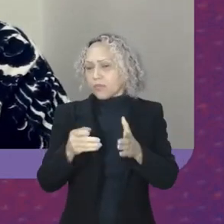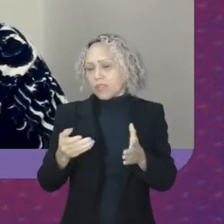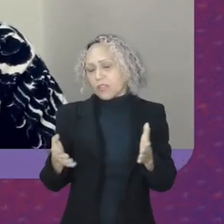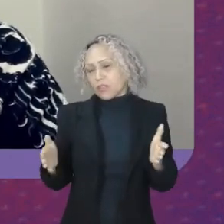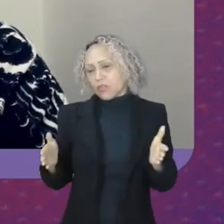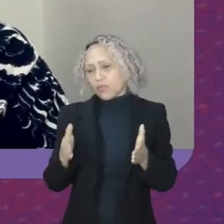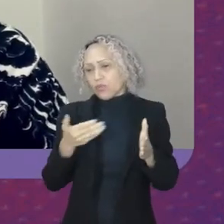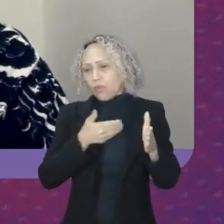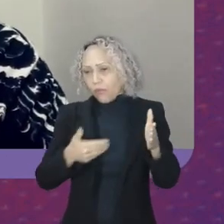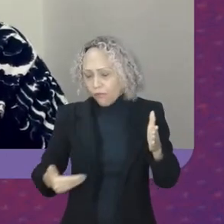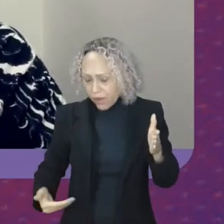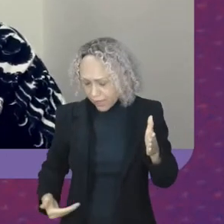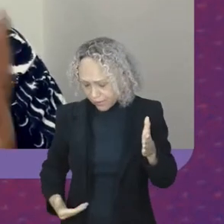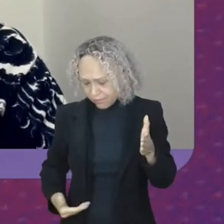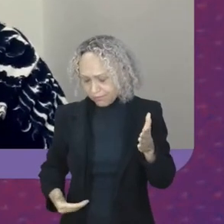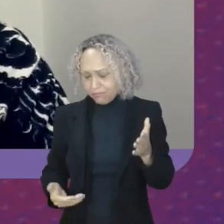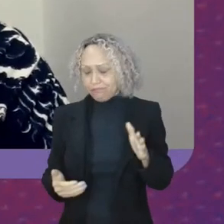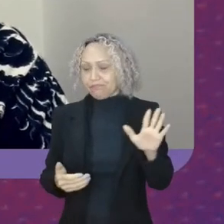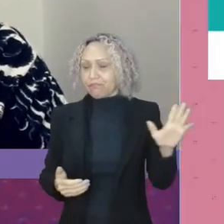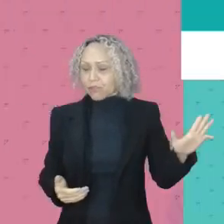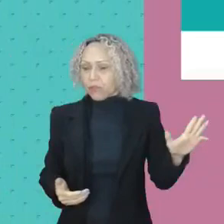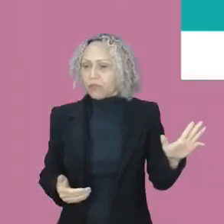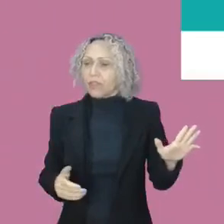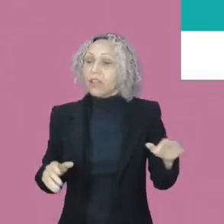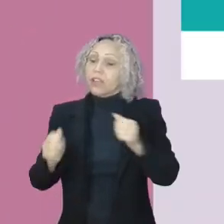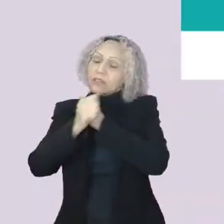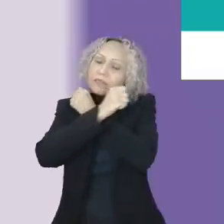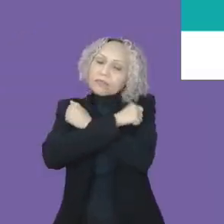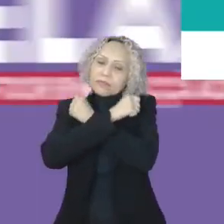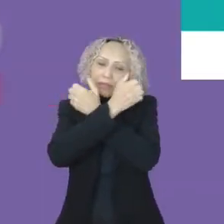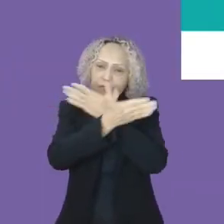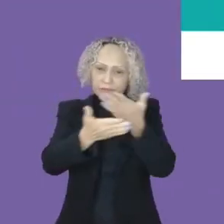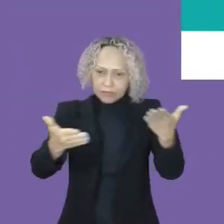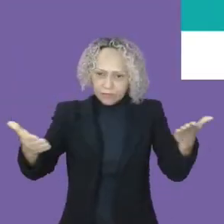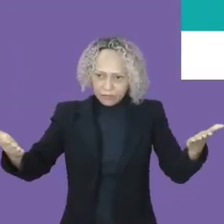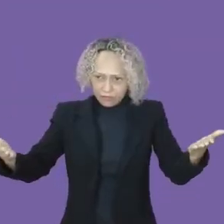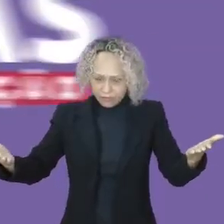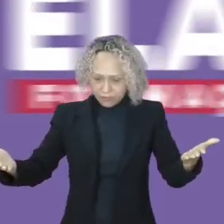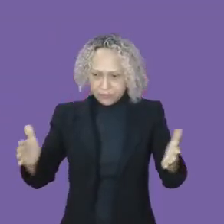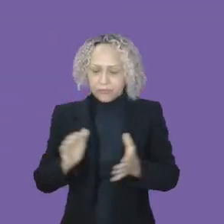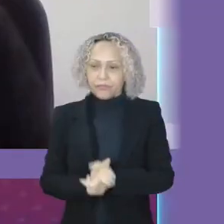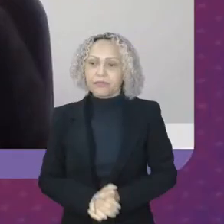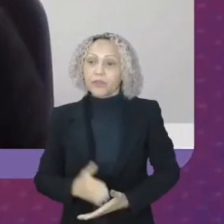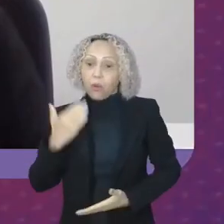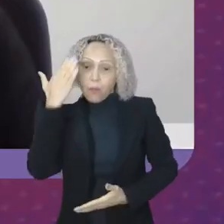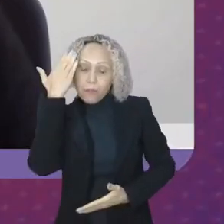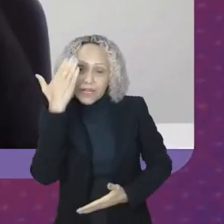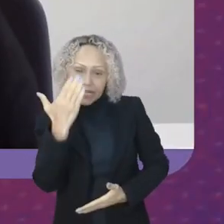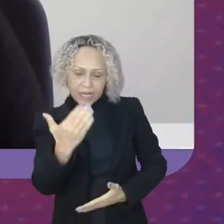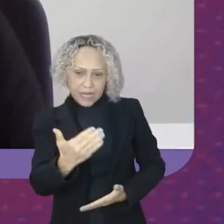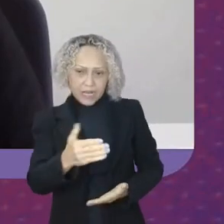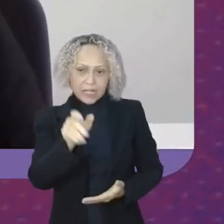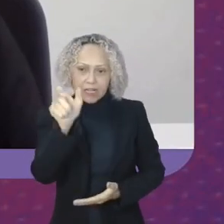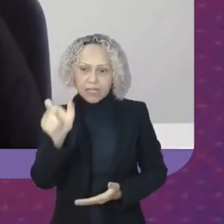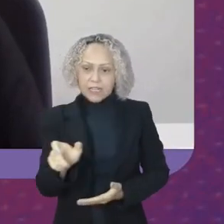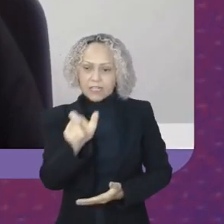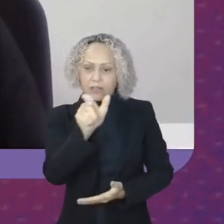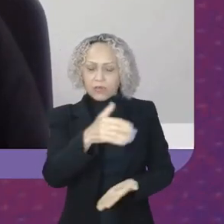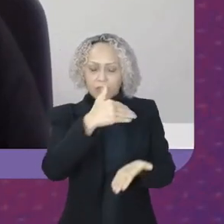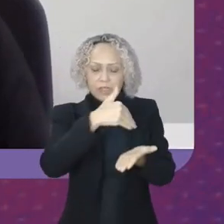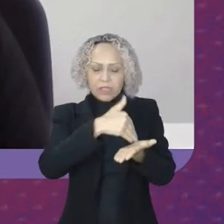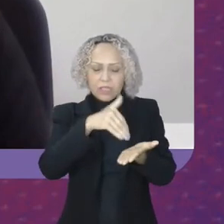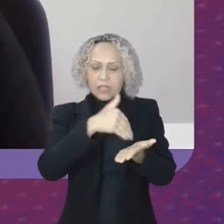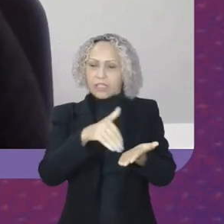nosso país. Deixo aqui um grande abraço a todas e todos. Obrigada, secretárias, por colaborar